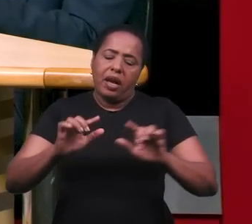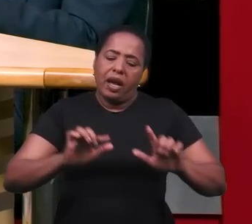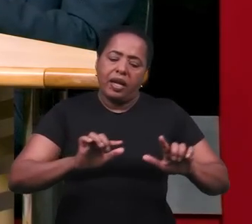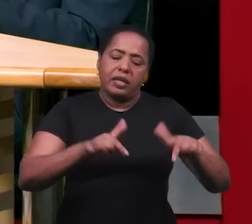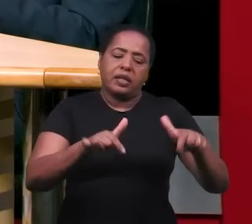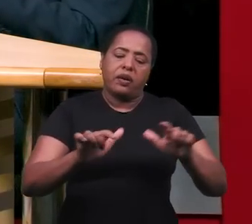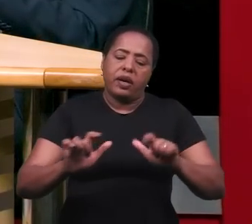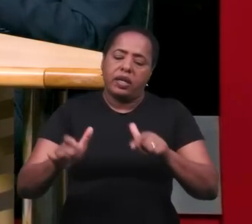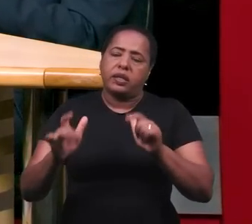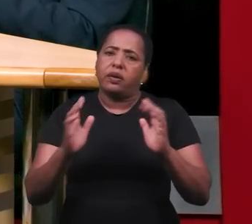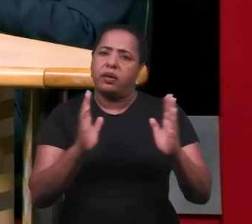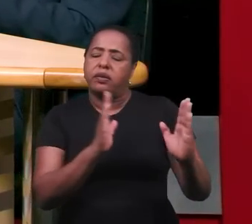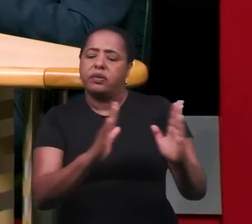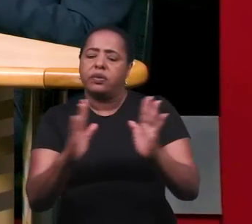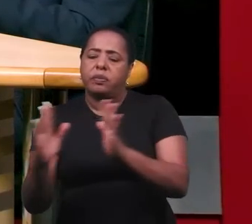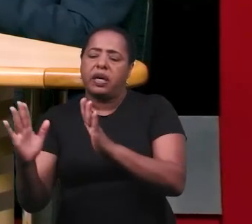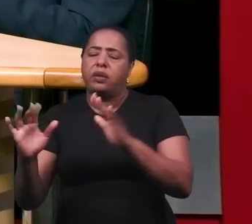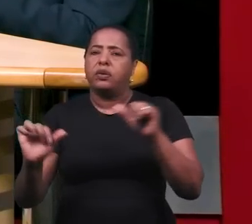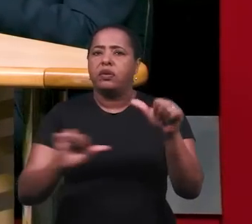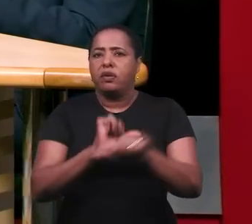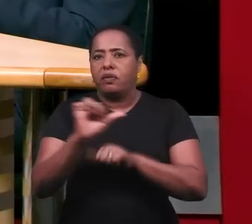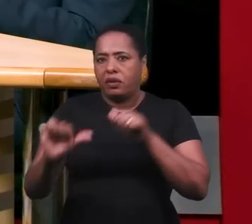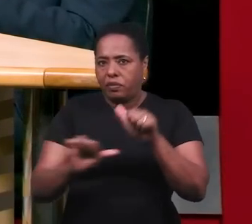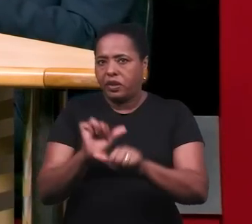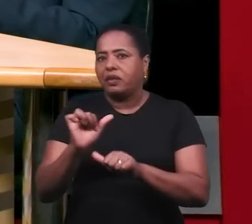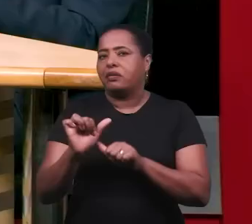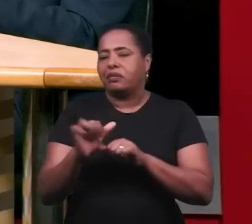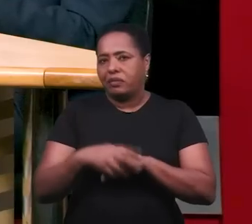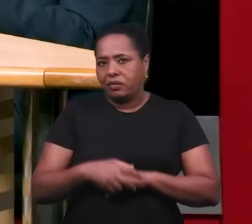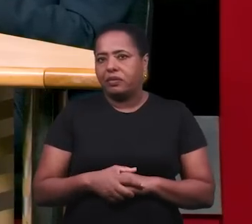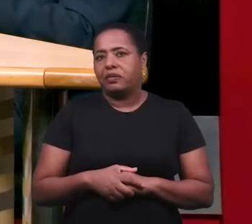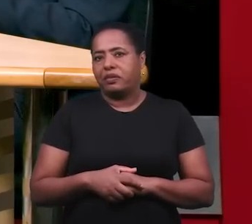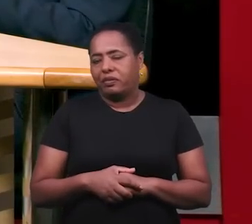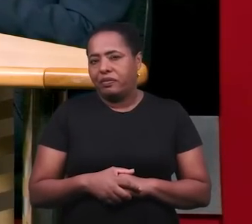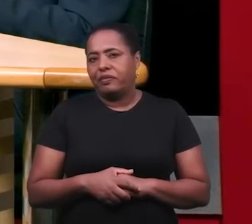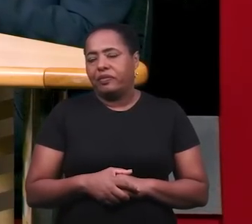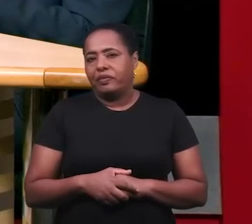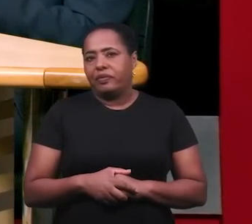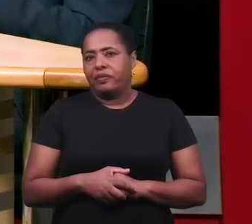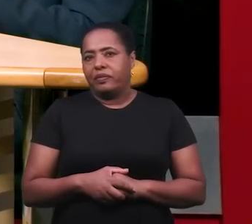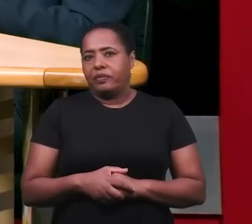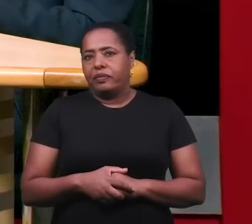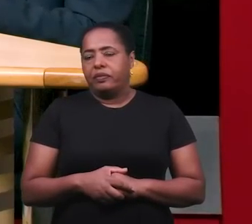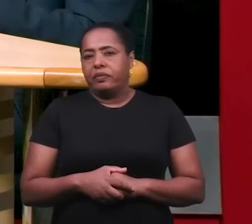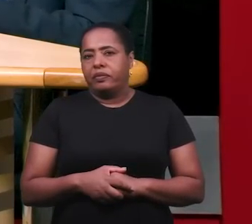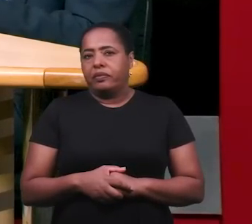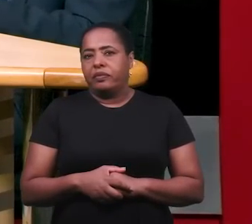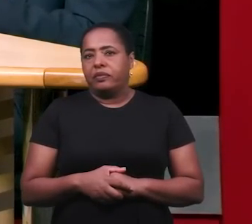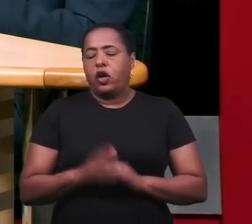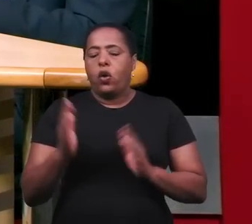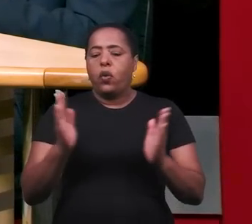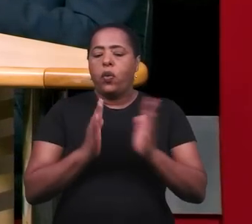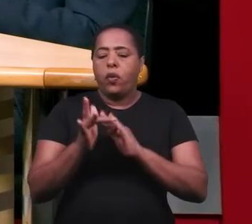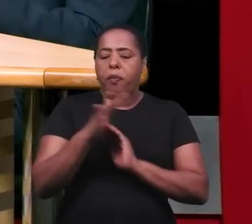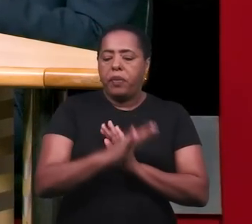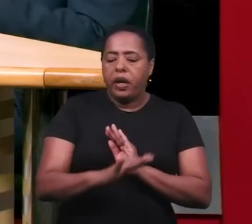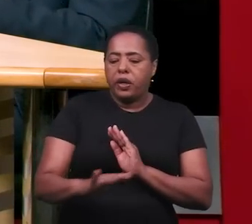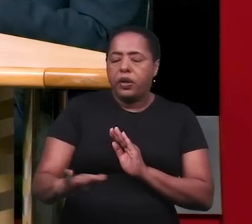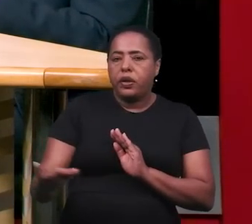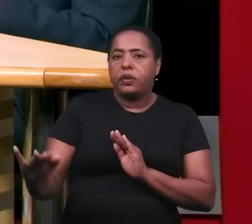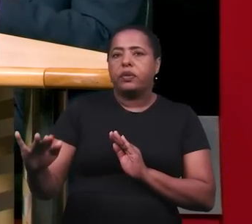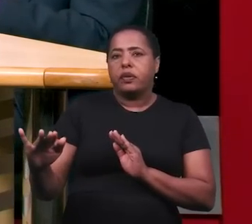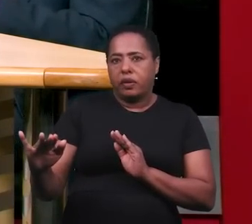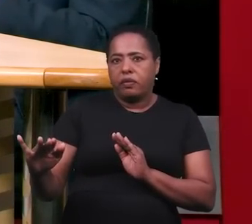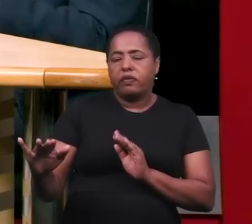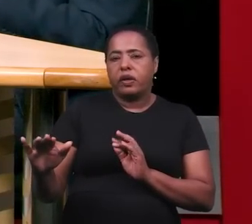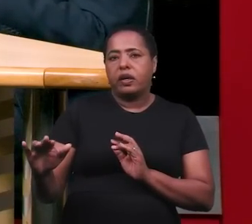tempo. As estações vão vindo, as fases vão mudando e vai chegar. Tem coisa que tem que saber esperar.